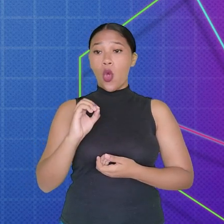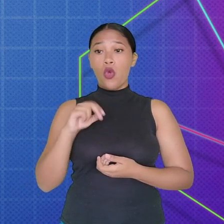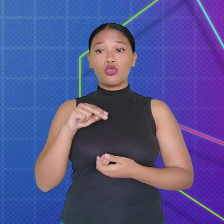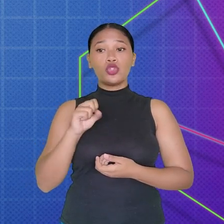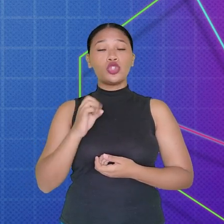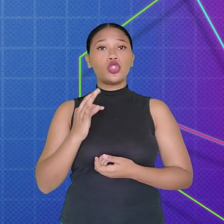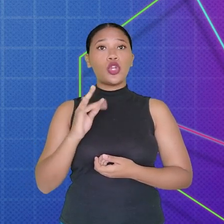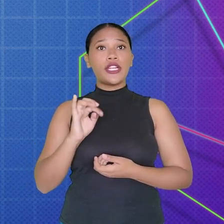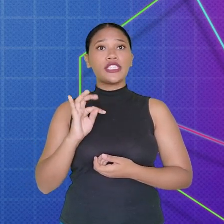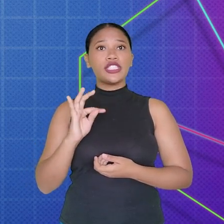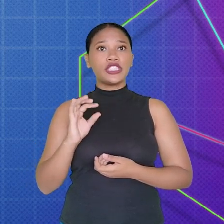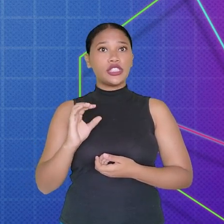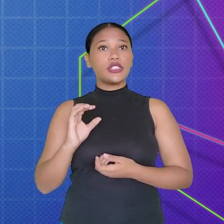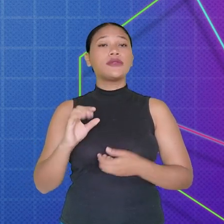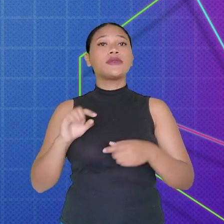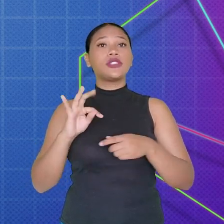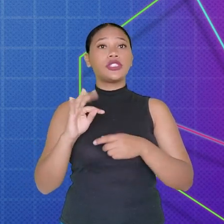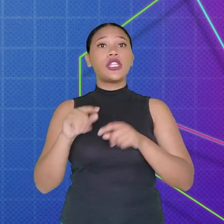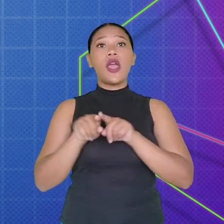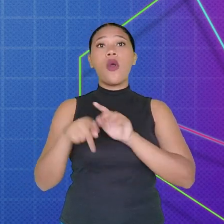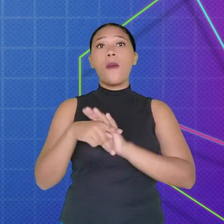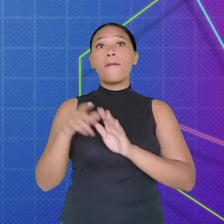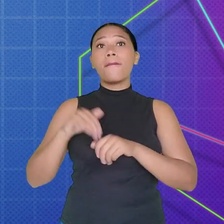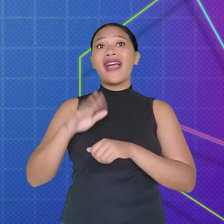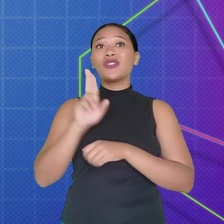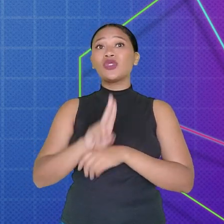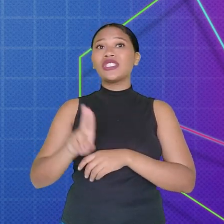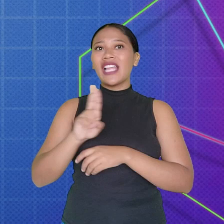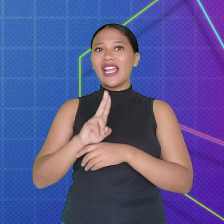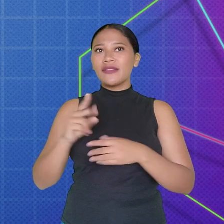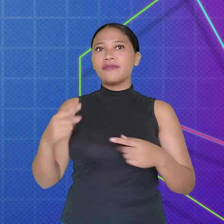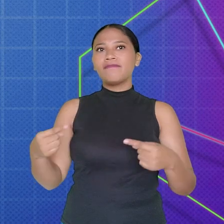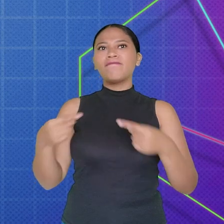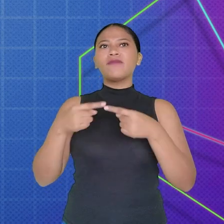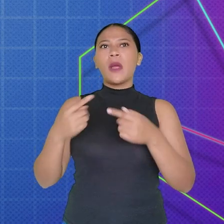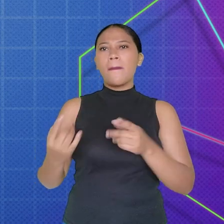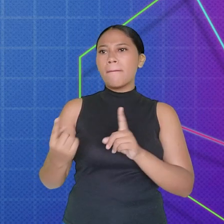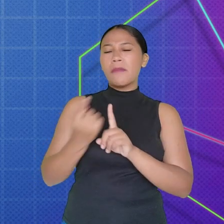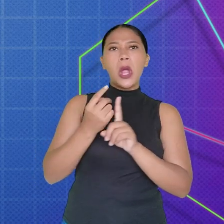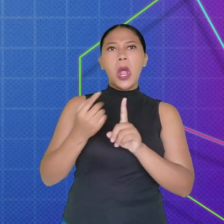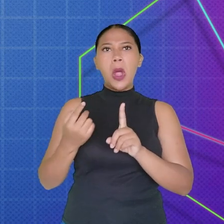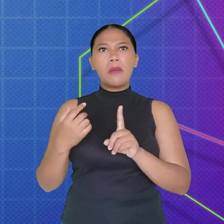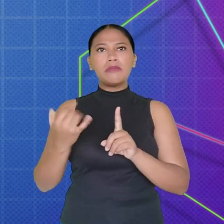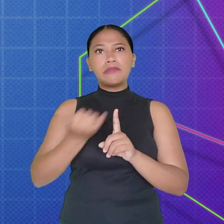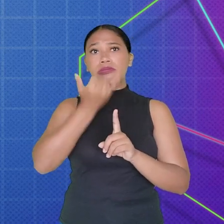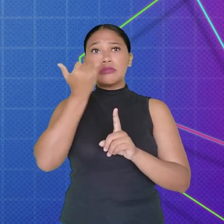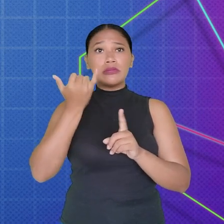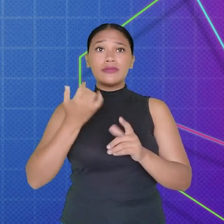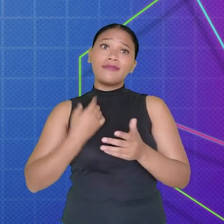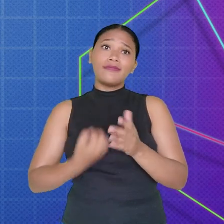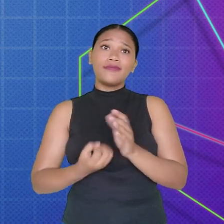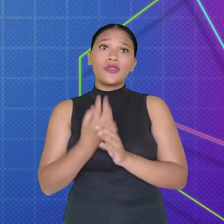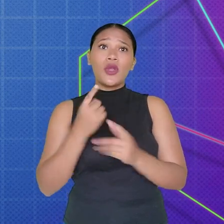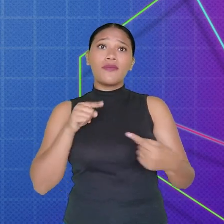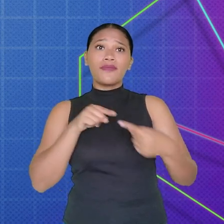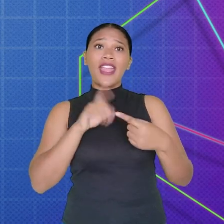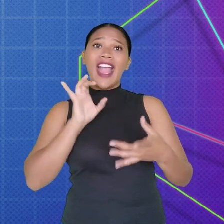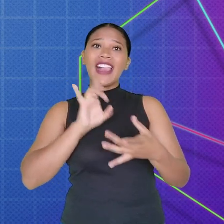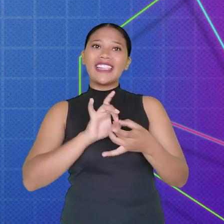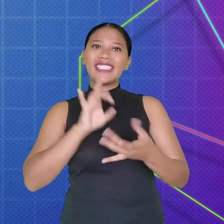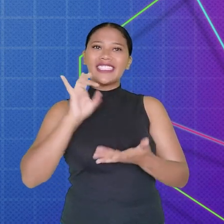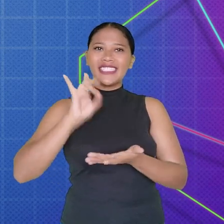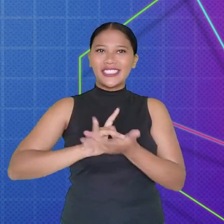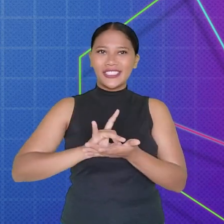Construct, o evento de colisão é uma das opções mais utilizadas pelos desenvolvedores para criar jogos e aplicativos interativos e